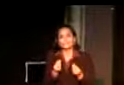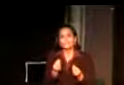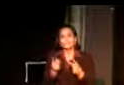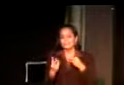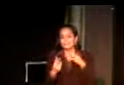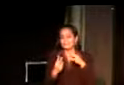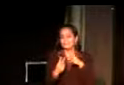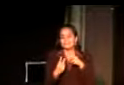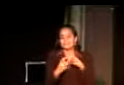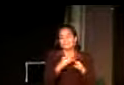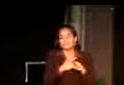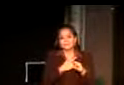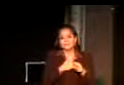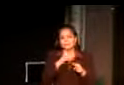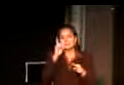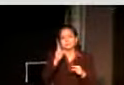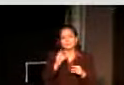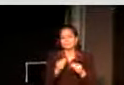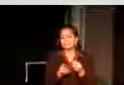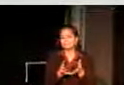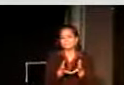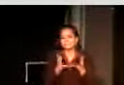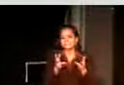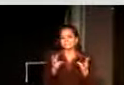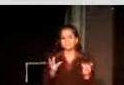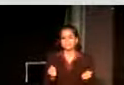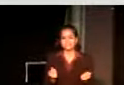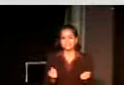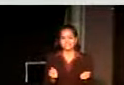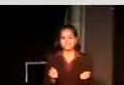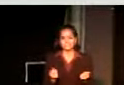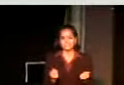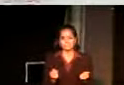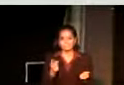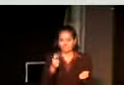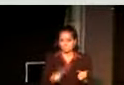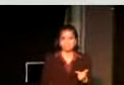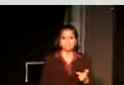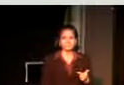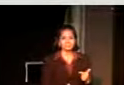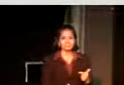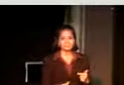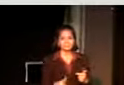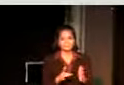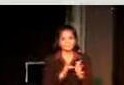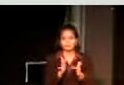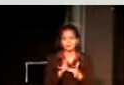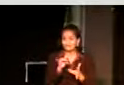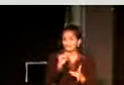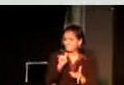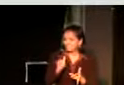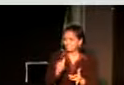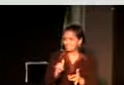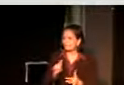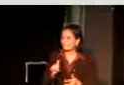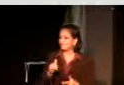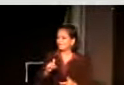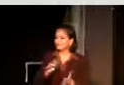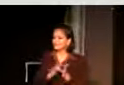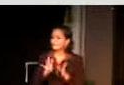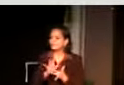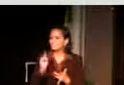olhar misericordioso então ele arremata mais uma vez não vim chamar os que se acham justos